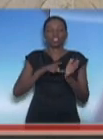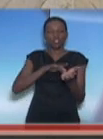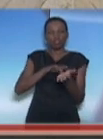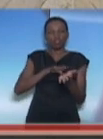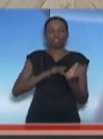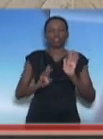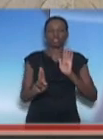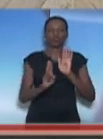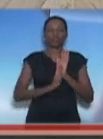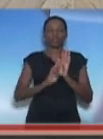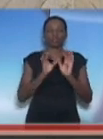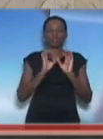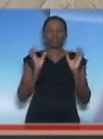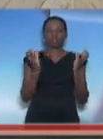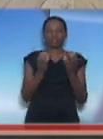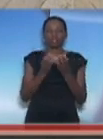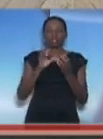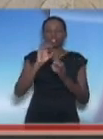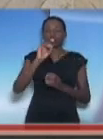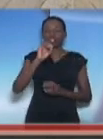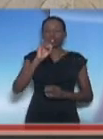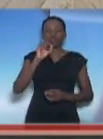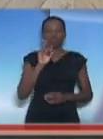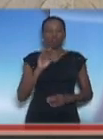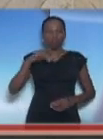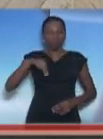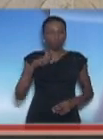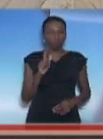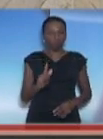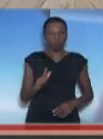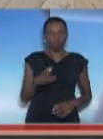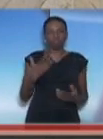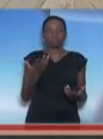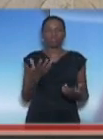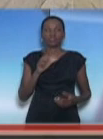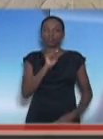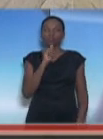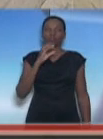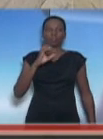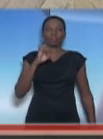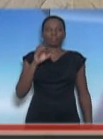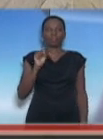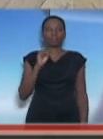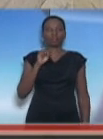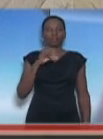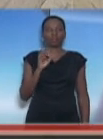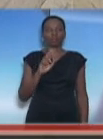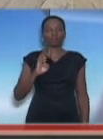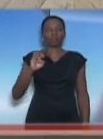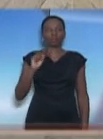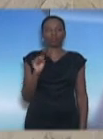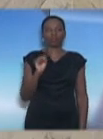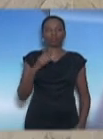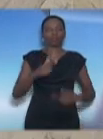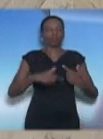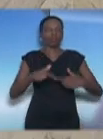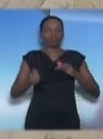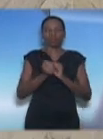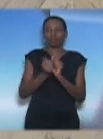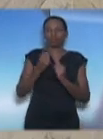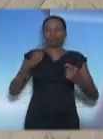organizações não governamentais, se apresentam como sendo assessores de políticos, de